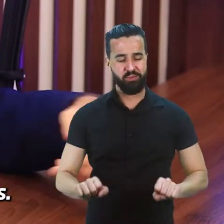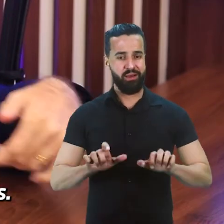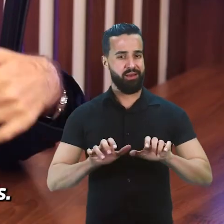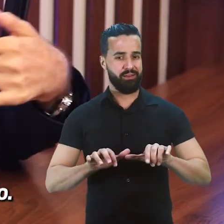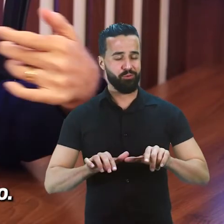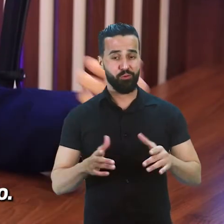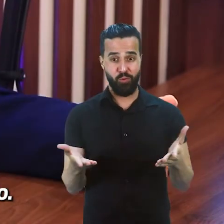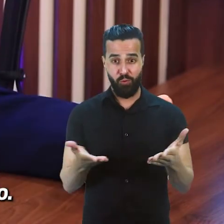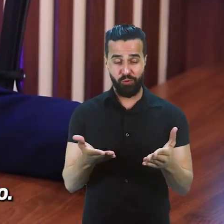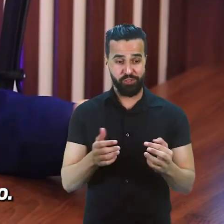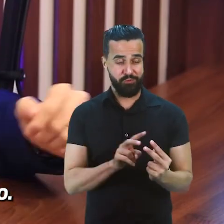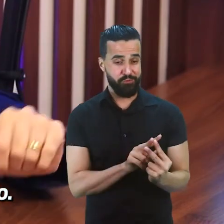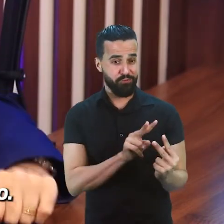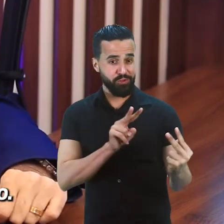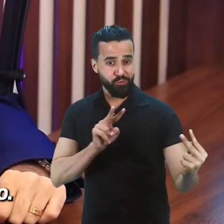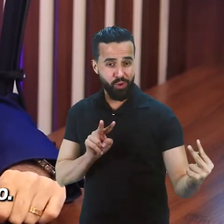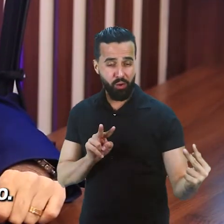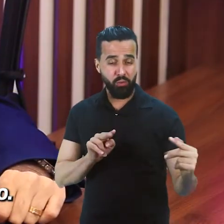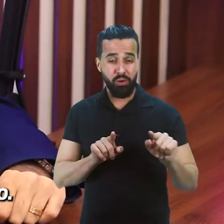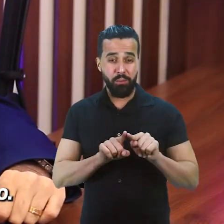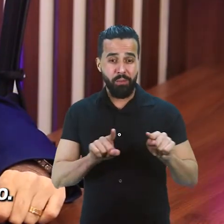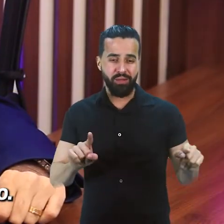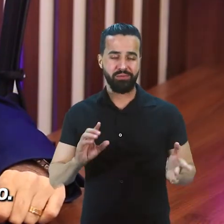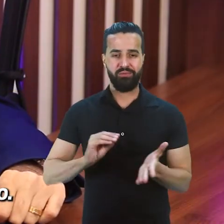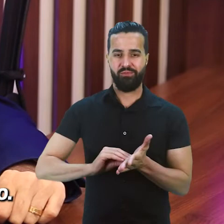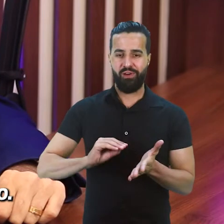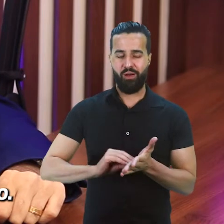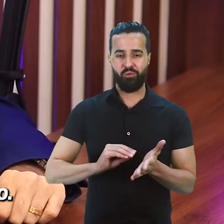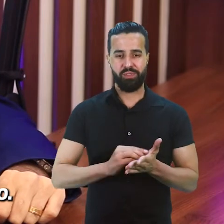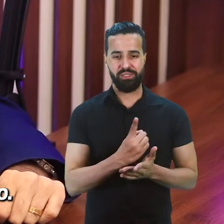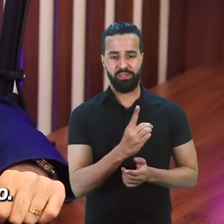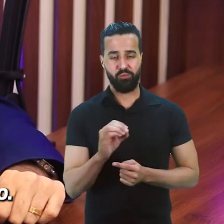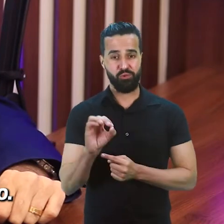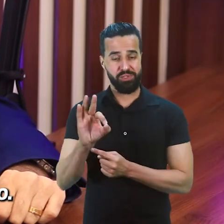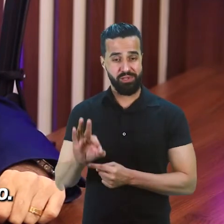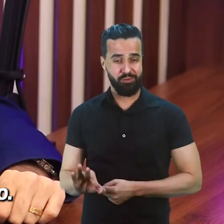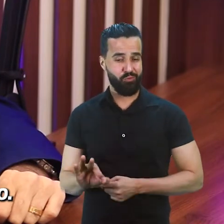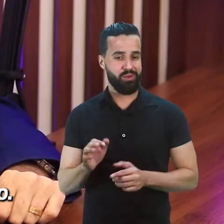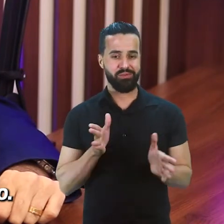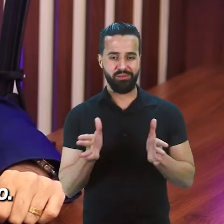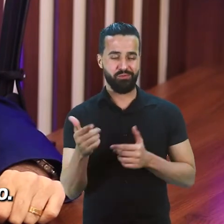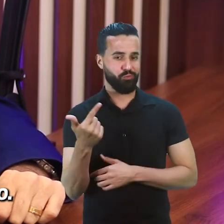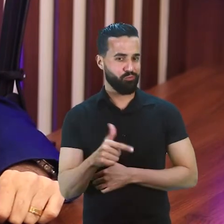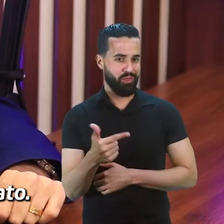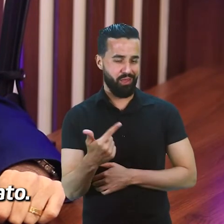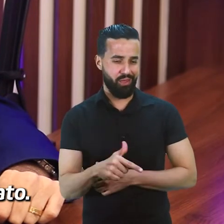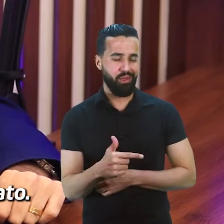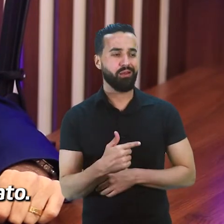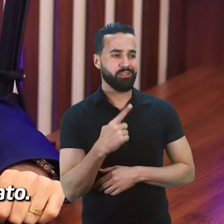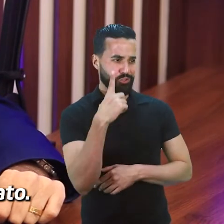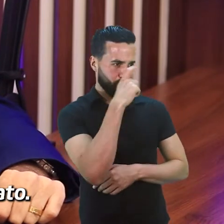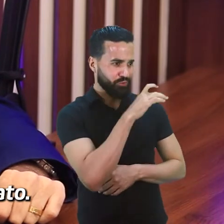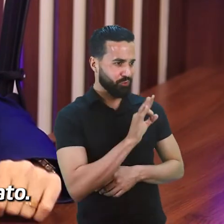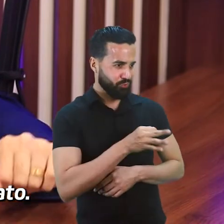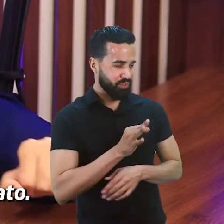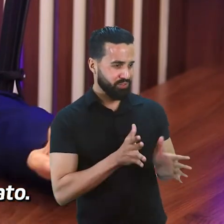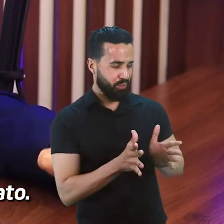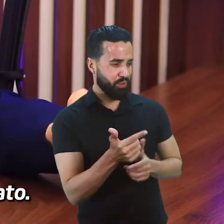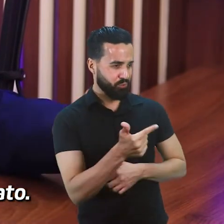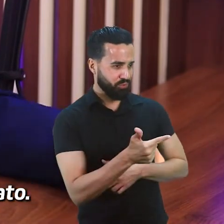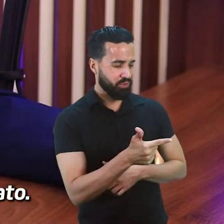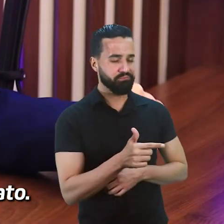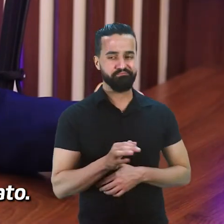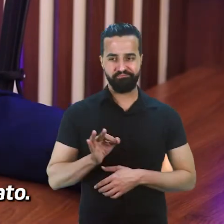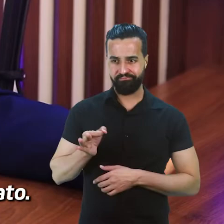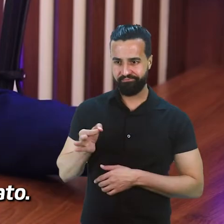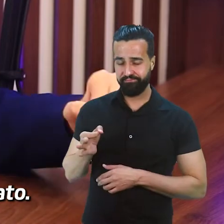todos virtuais, até hoje não é 100% acessível, né? Deficiente visual pena com esse negócio. Justamente. Então, mas a OAB ela